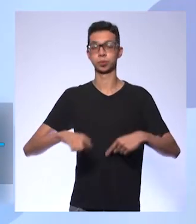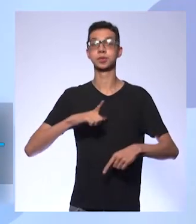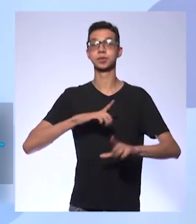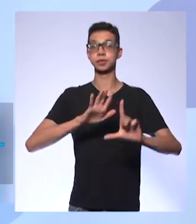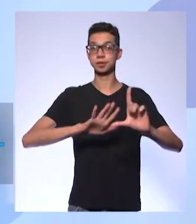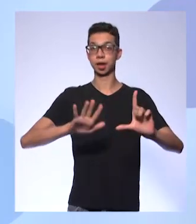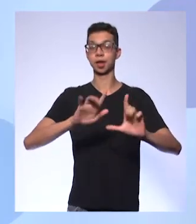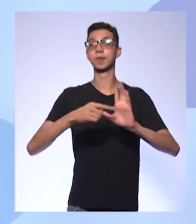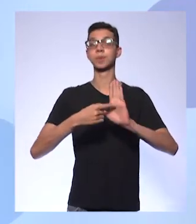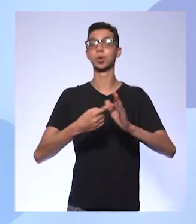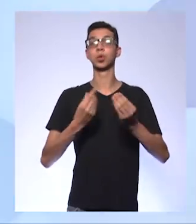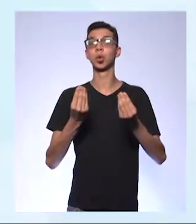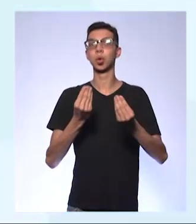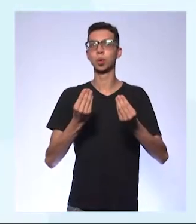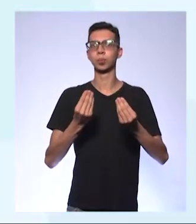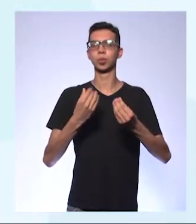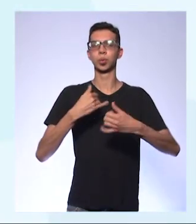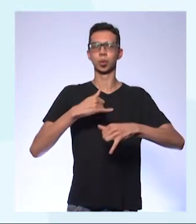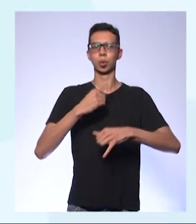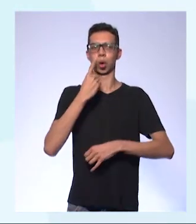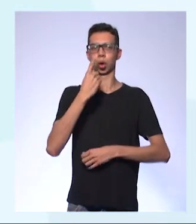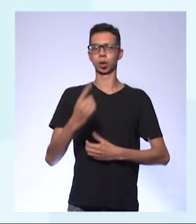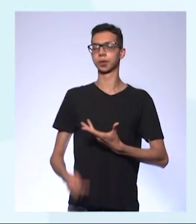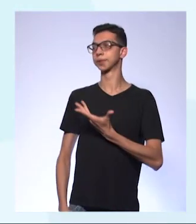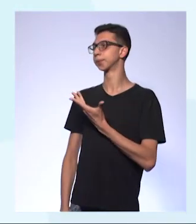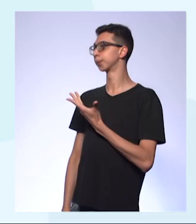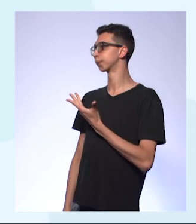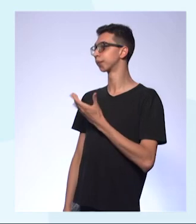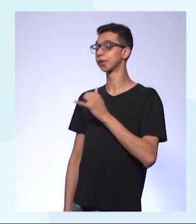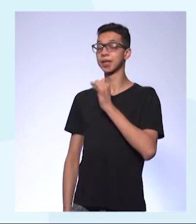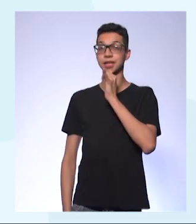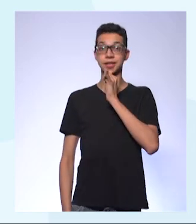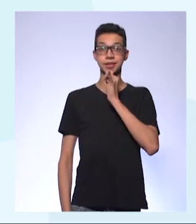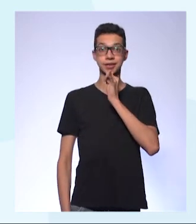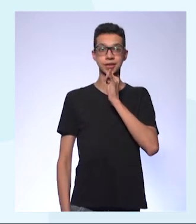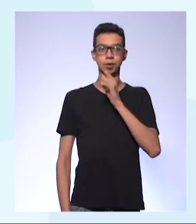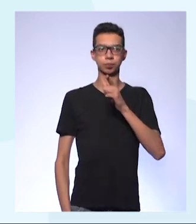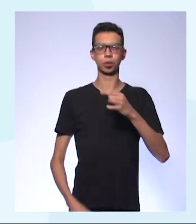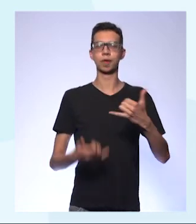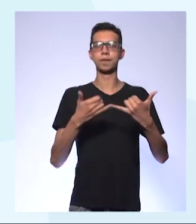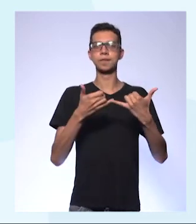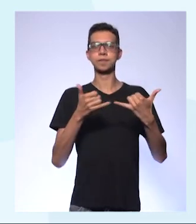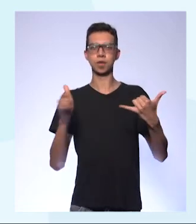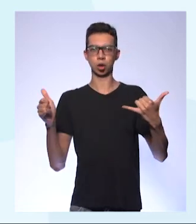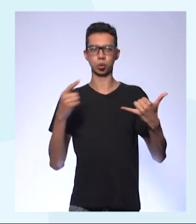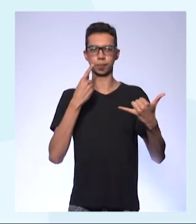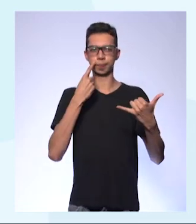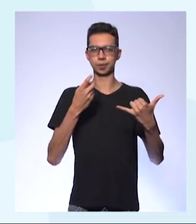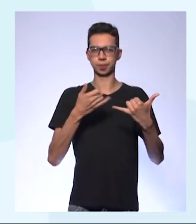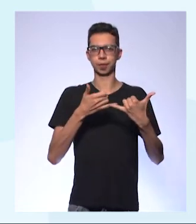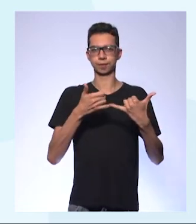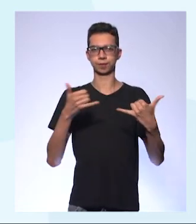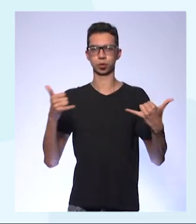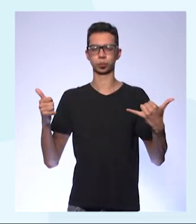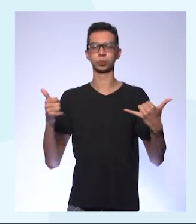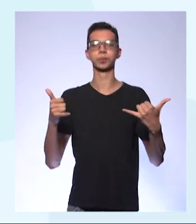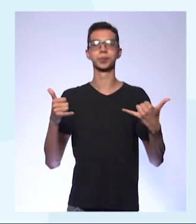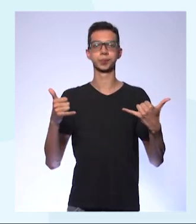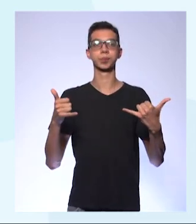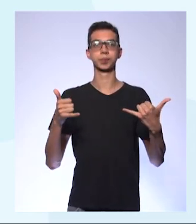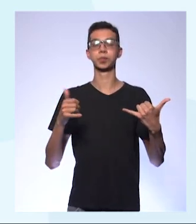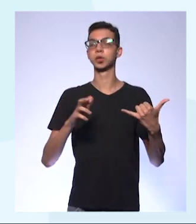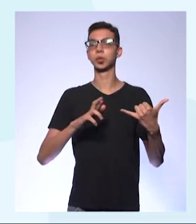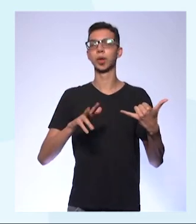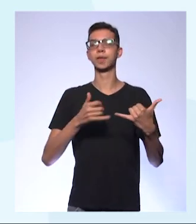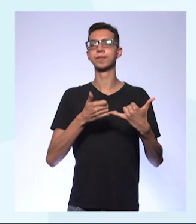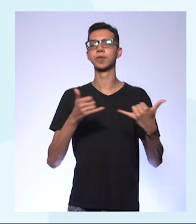ser aí eletrocutado. Olha, veja nessa imagem que, por exemplo, ó, o fio condutor, então o fio condutor, tá? Não é o fio neutro.